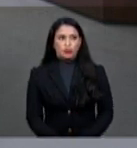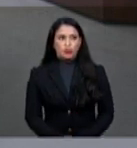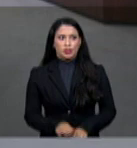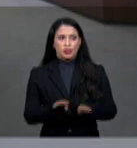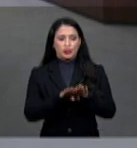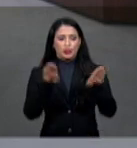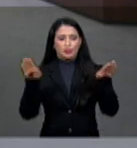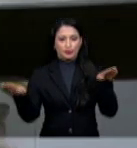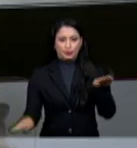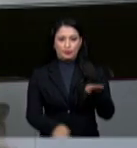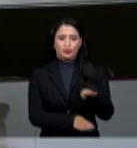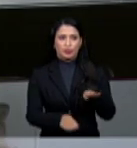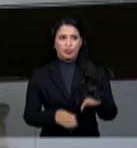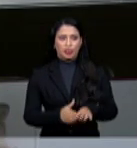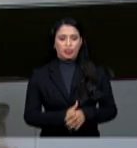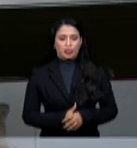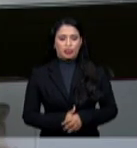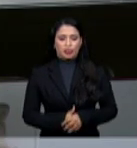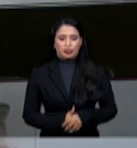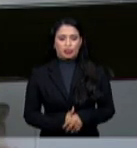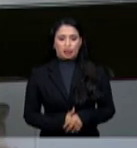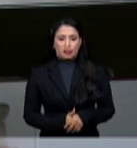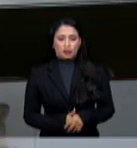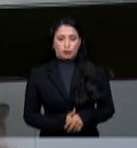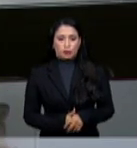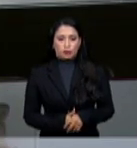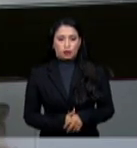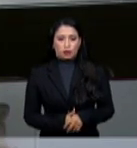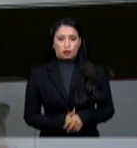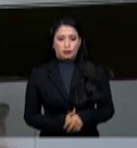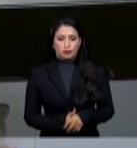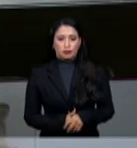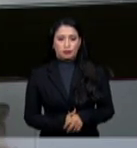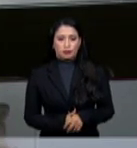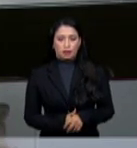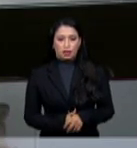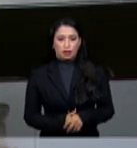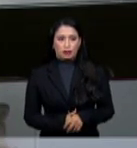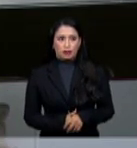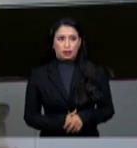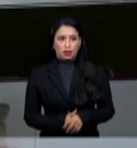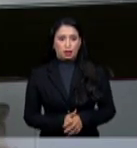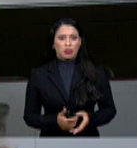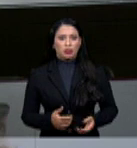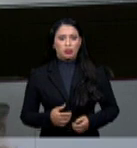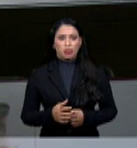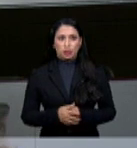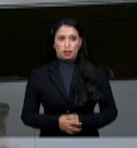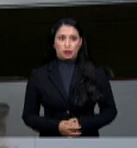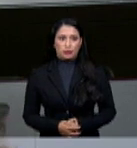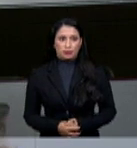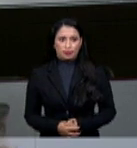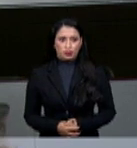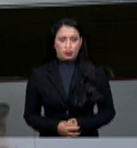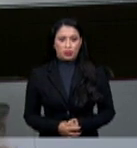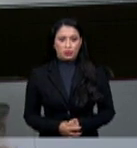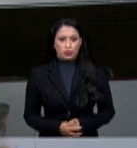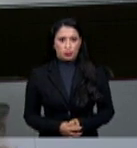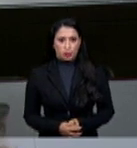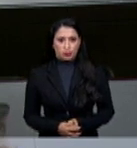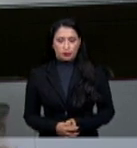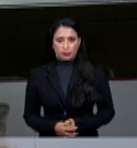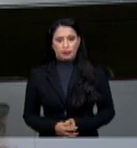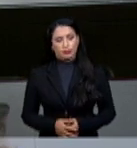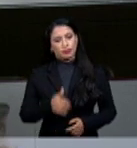que Violenta. Eu não quero tomar mais tempo com considerações iniciais e passo a palavra imediatamente